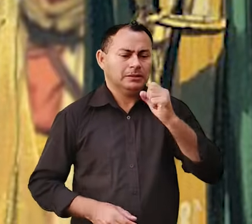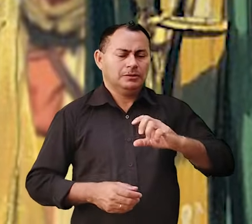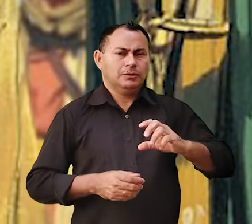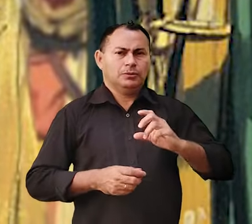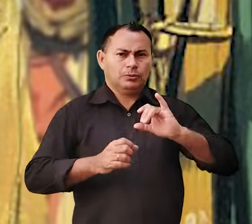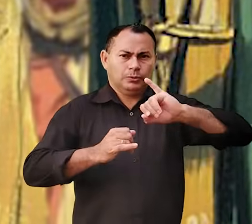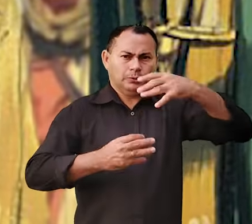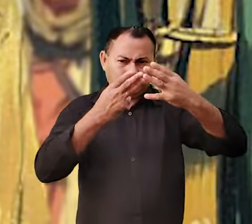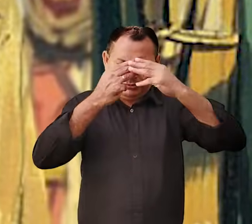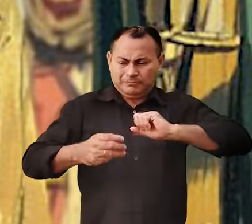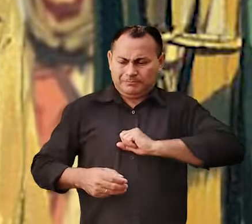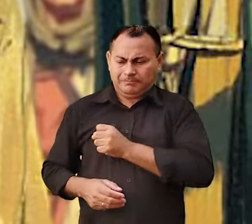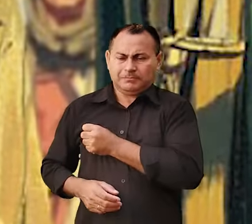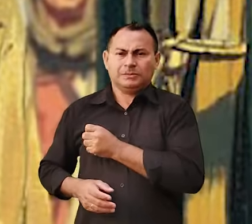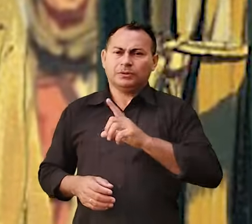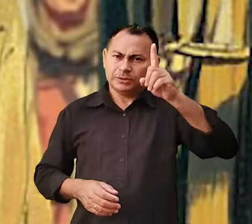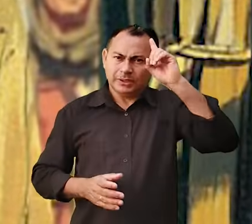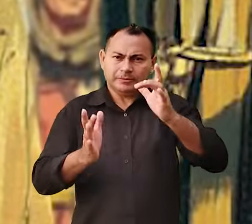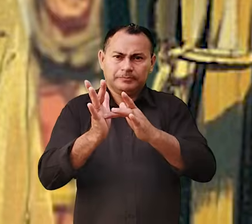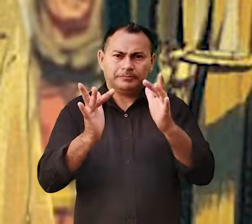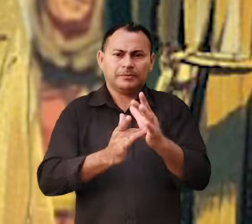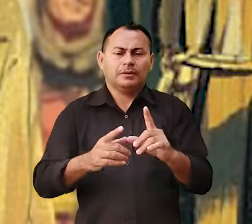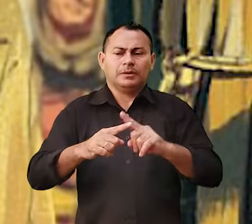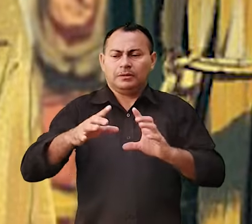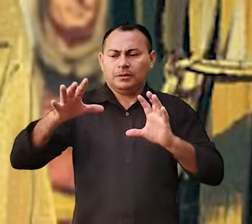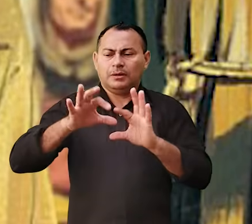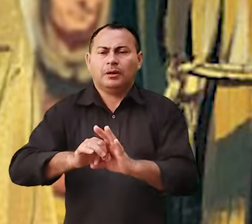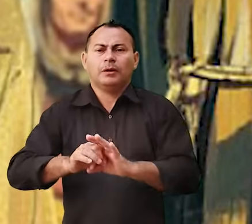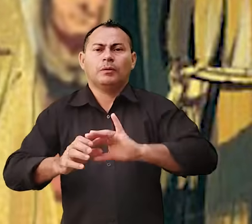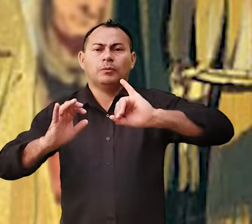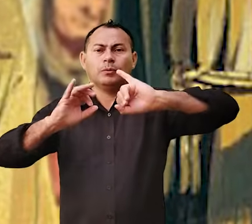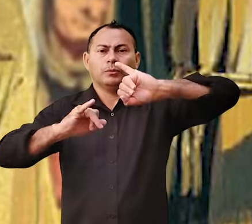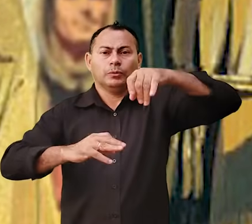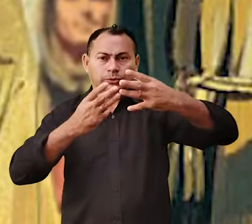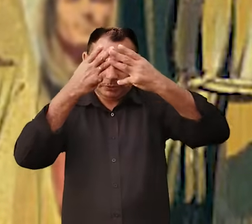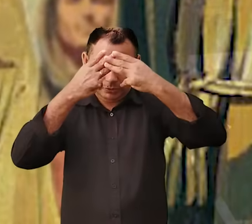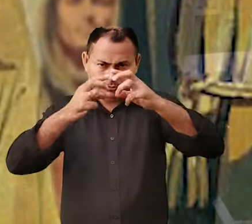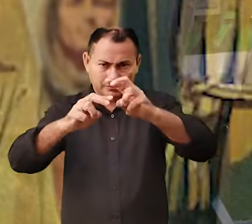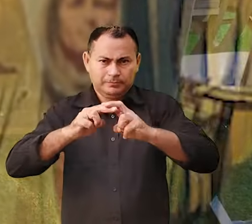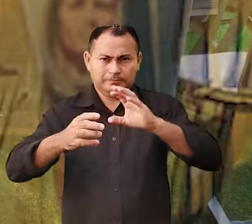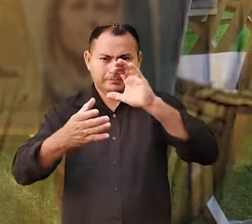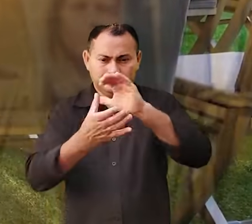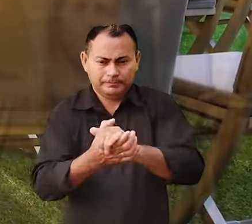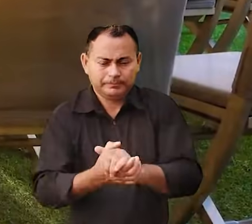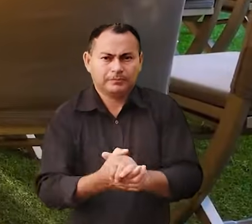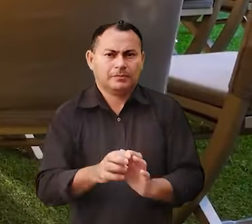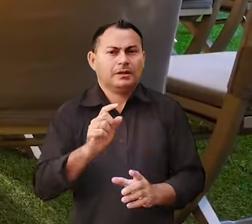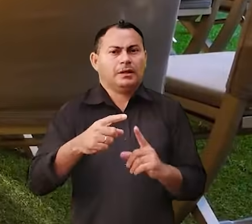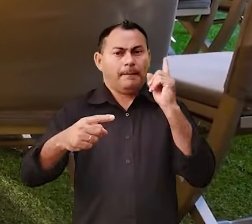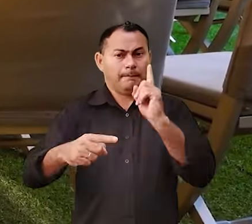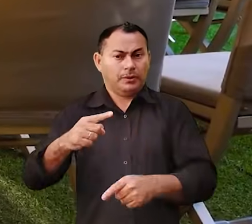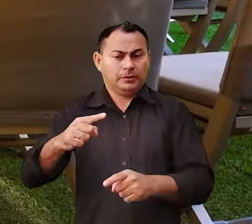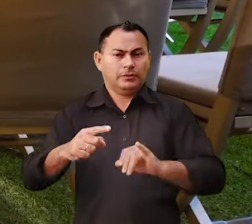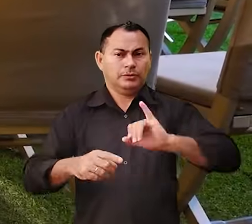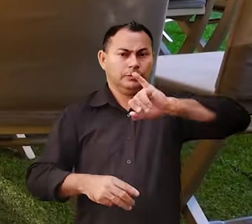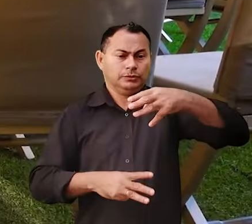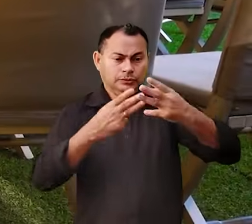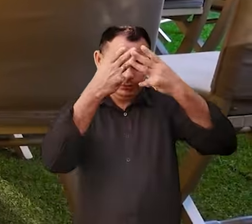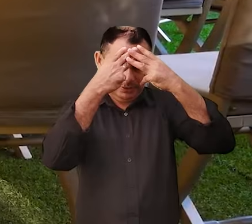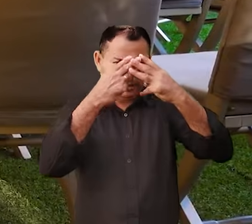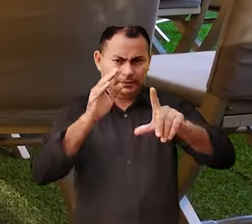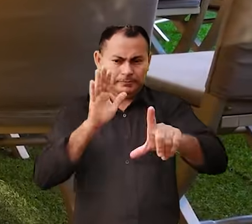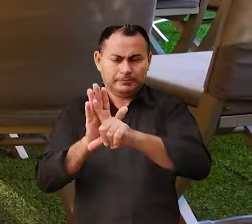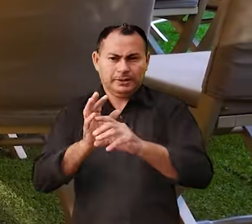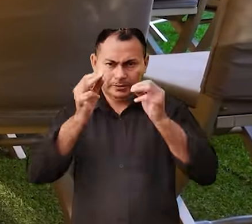odiados pelos judeus nos dias de Jesus porque tinham se unido aos judeus por meio do casamento, o que era proibido aos